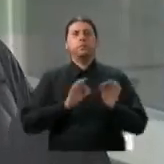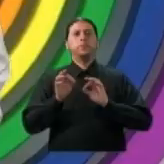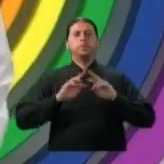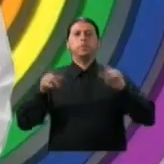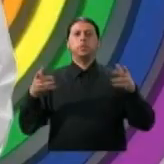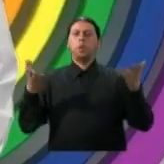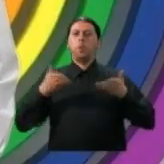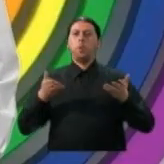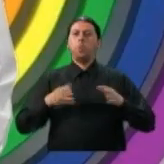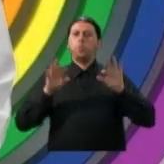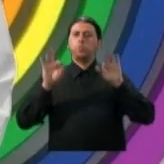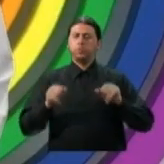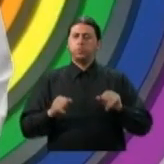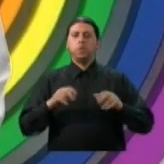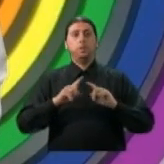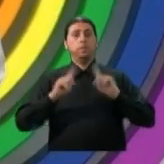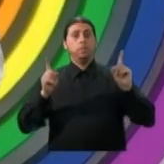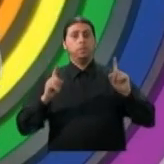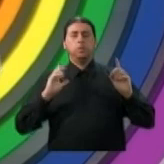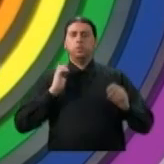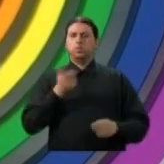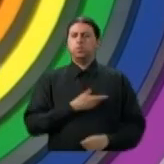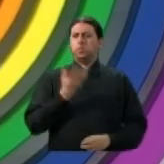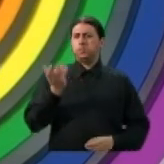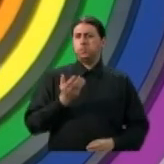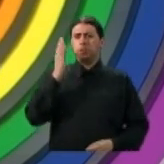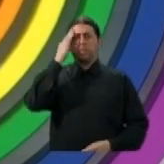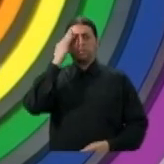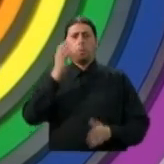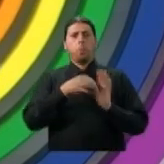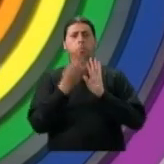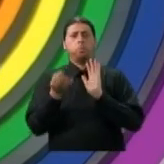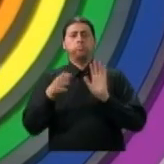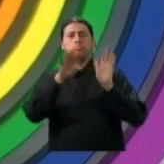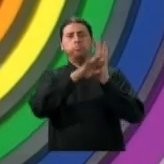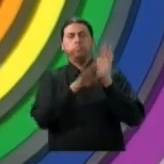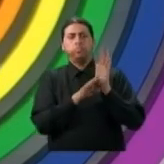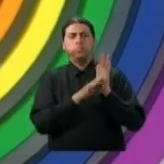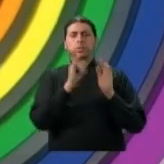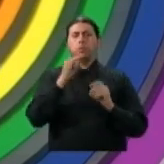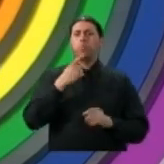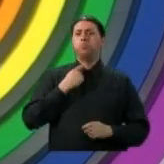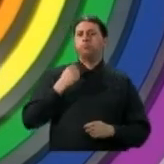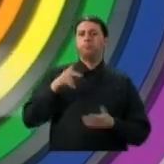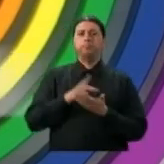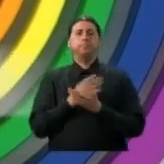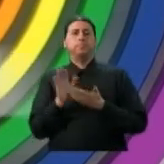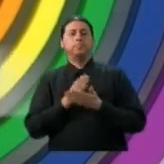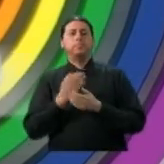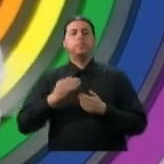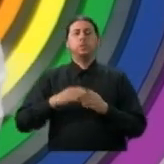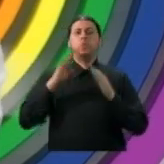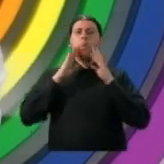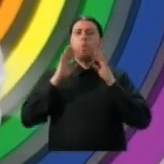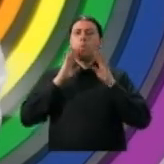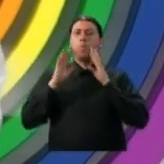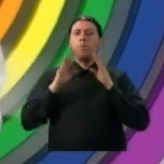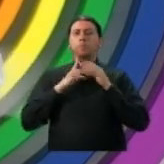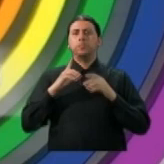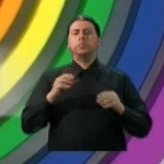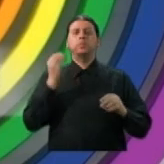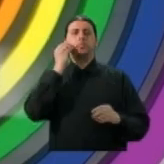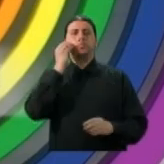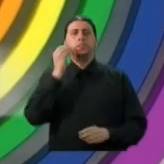situação. Faça a Diferença de hoje fica por aqui, mas a gente ainda quer saber a sua opinião sobre este programa. Então publica no Facebook